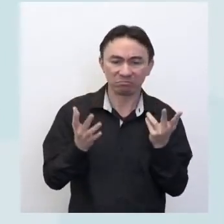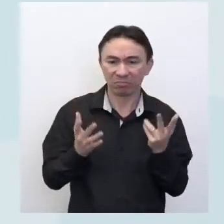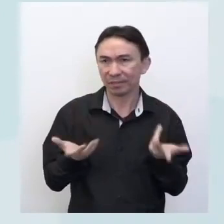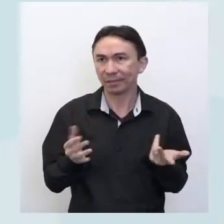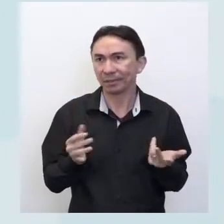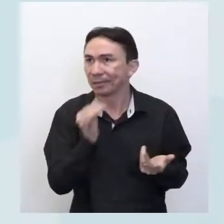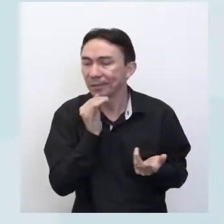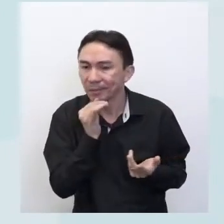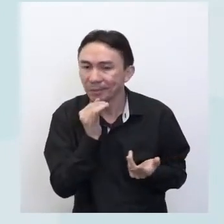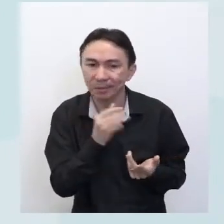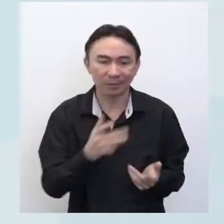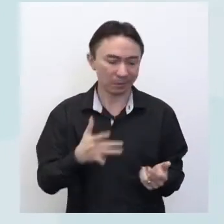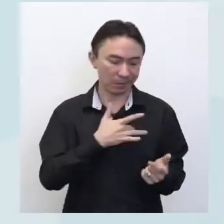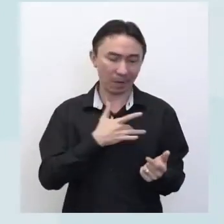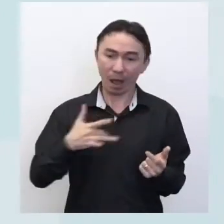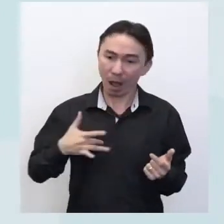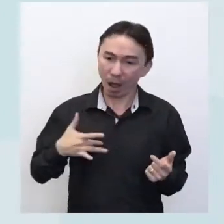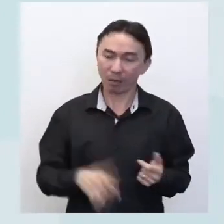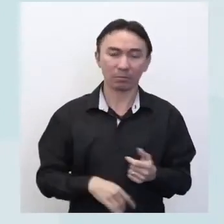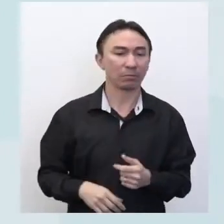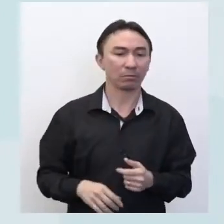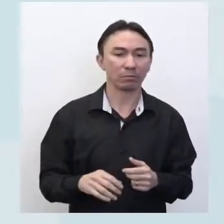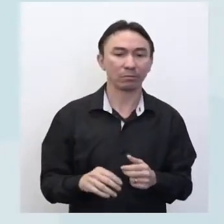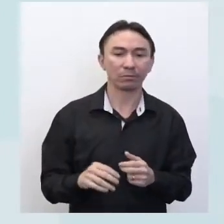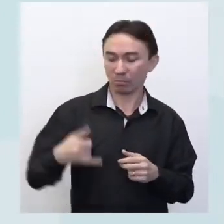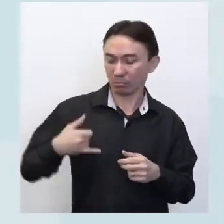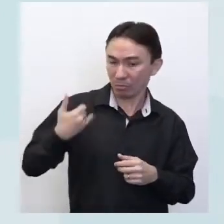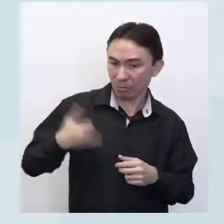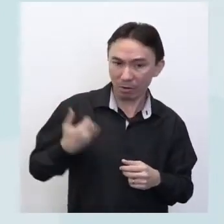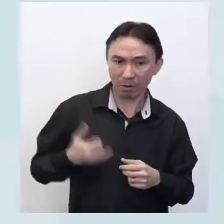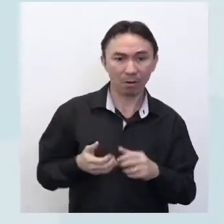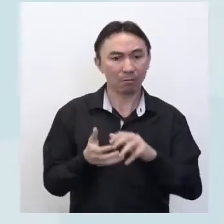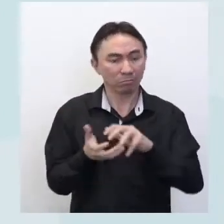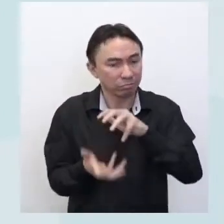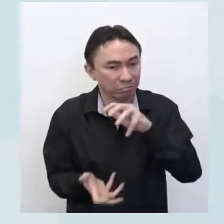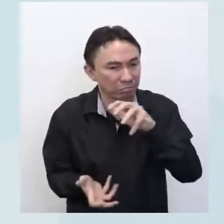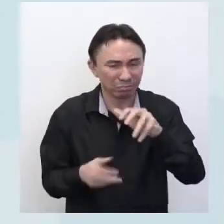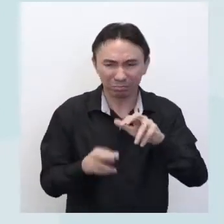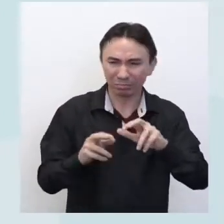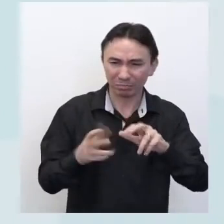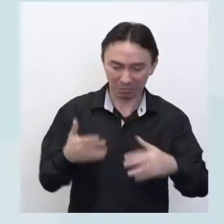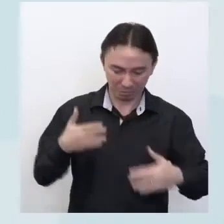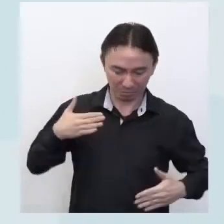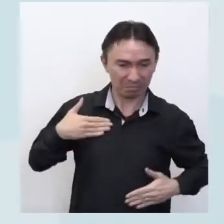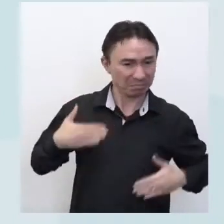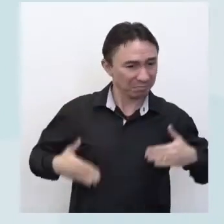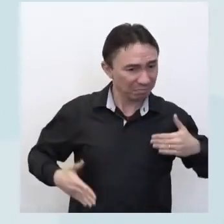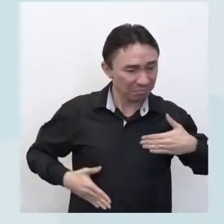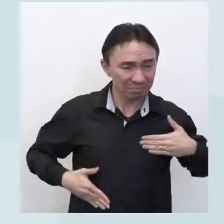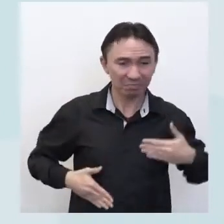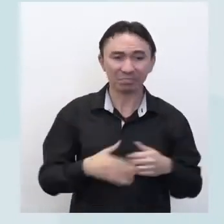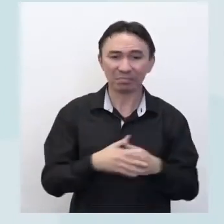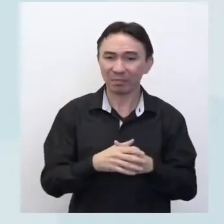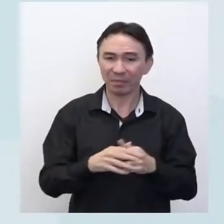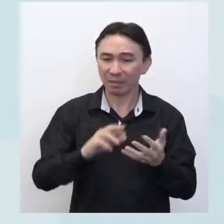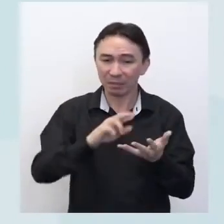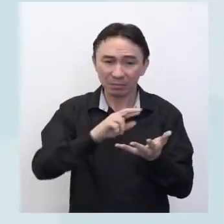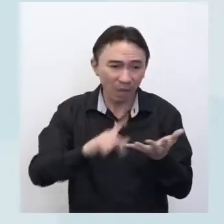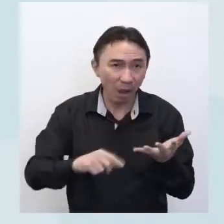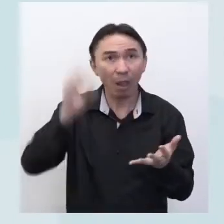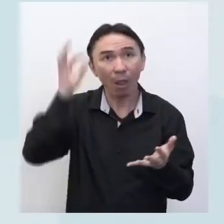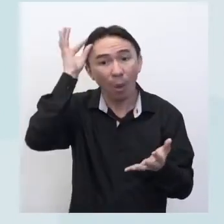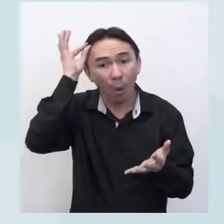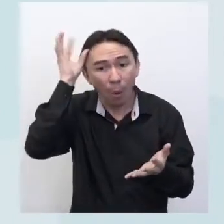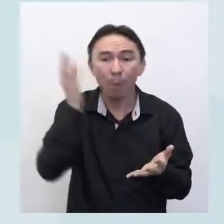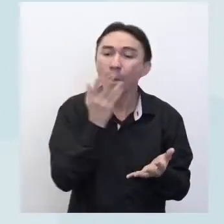de idade, diferença de saúde, constituição física, tons de pele, tons de cabelo, tons de